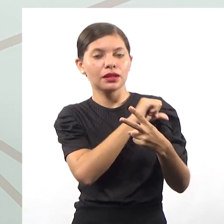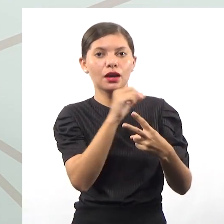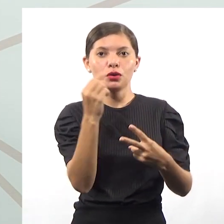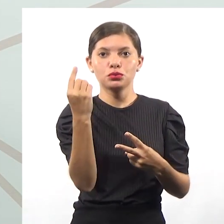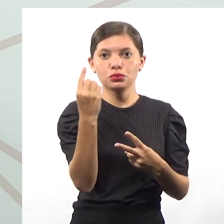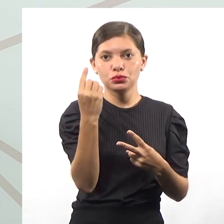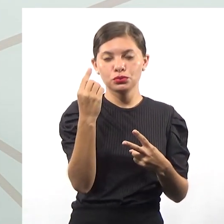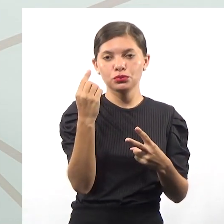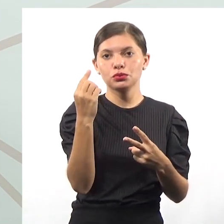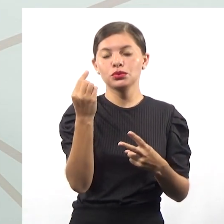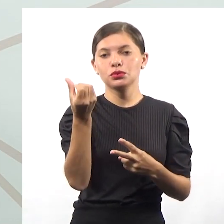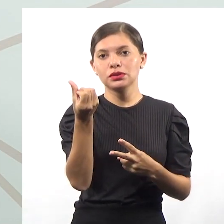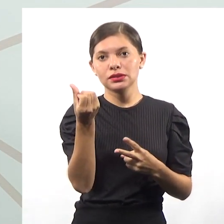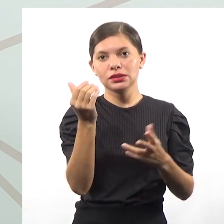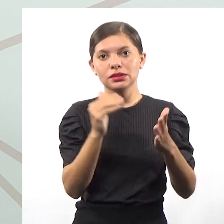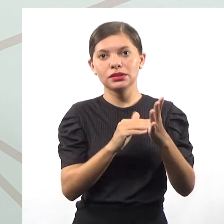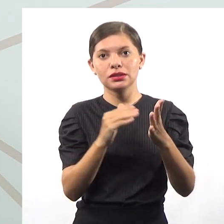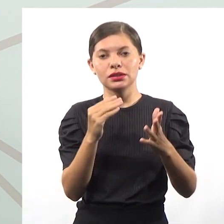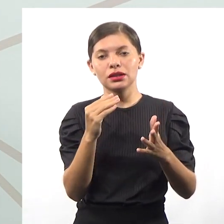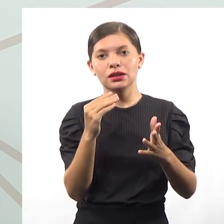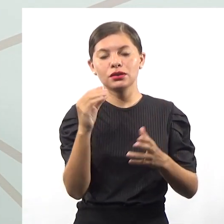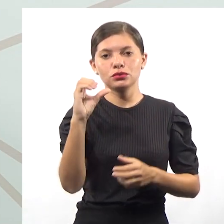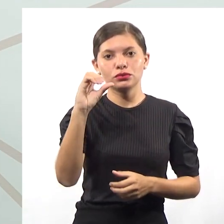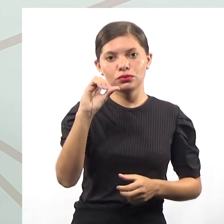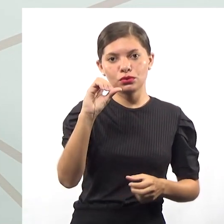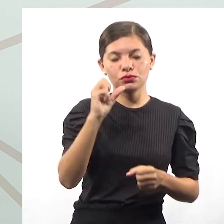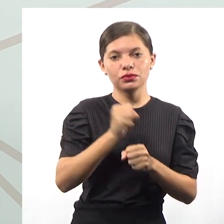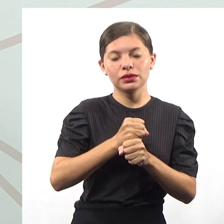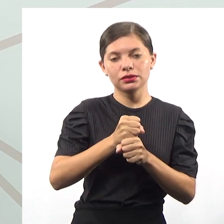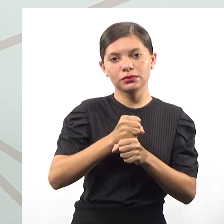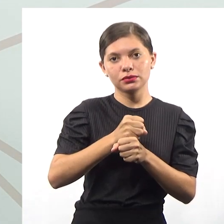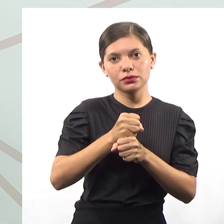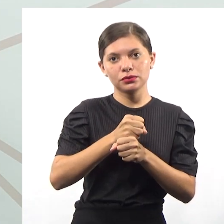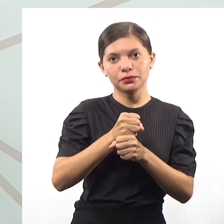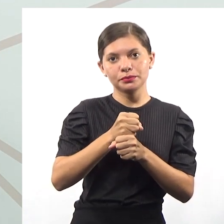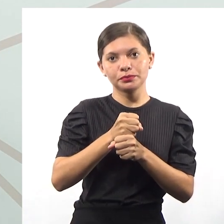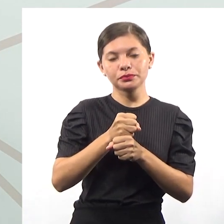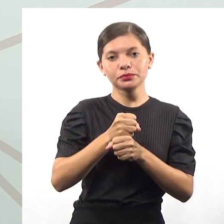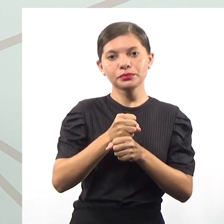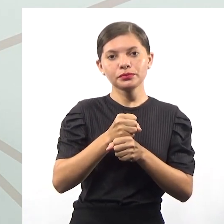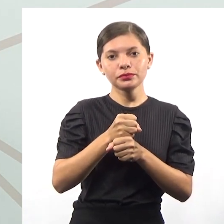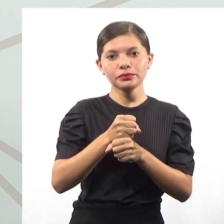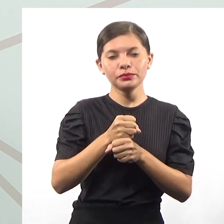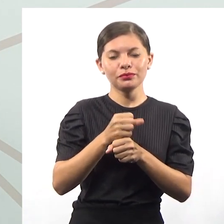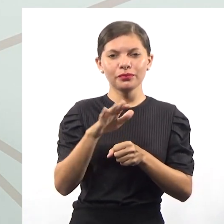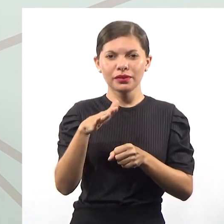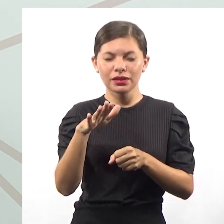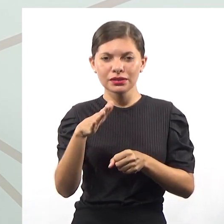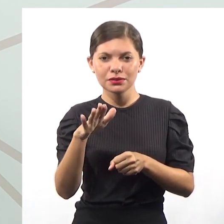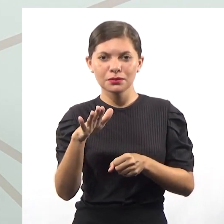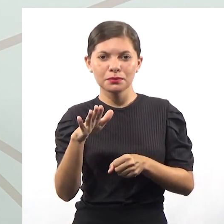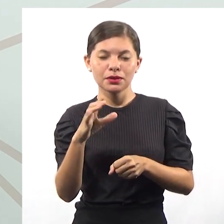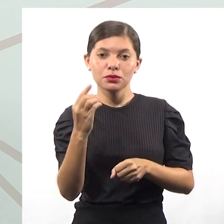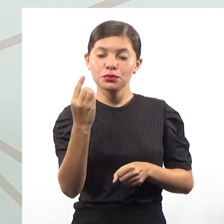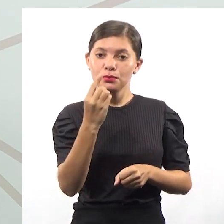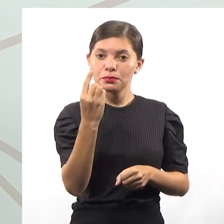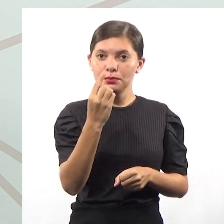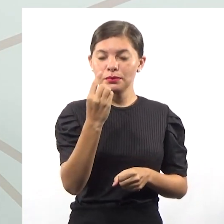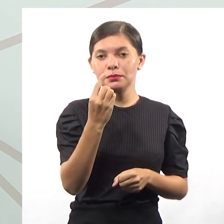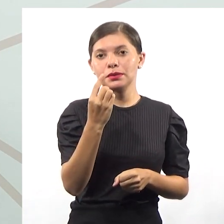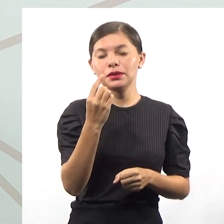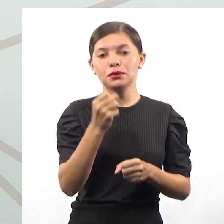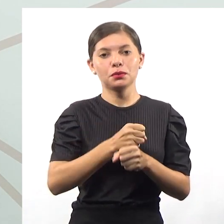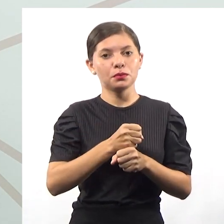6 aos 9 anos, e aí vai dar mais ou menos 6 ao 9, vai dar mais ou menos aí o primeiro